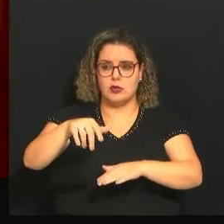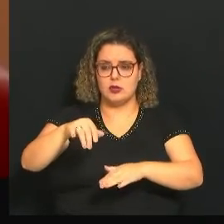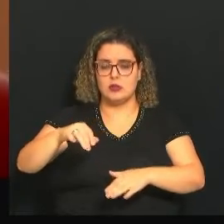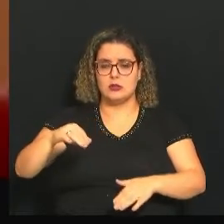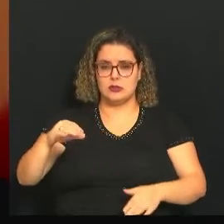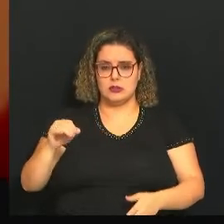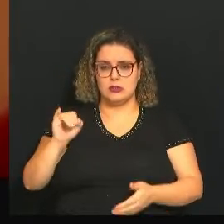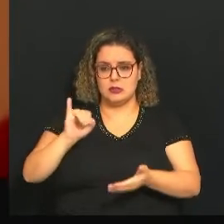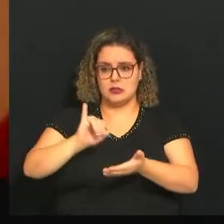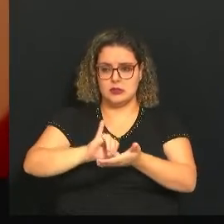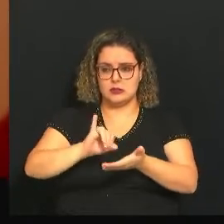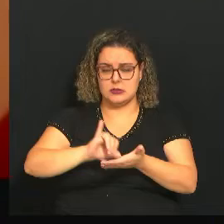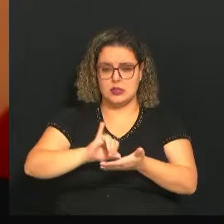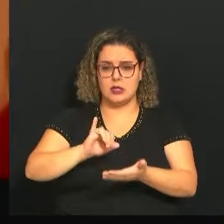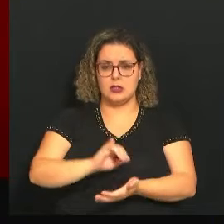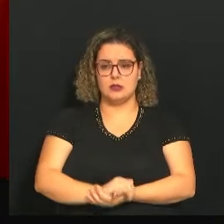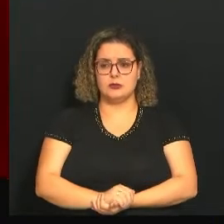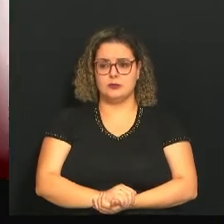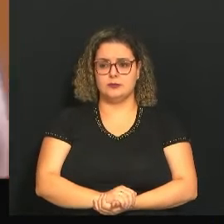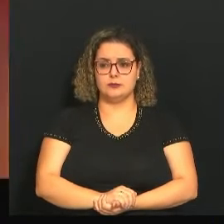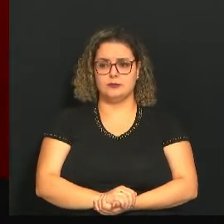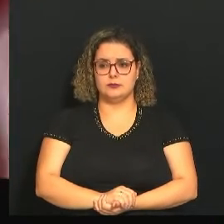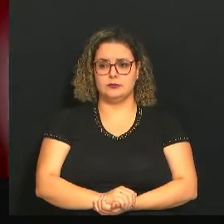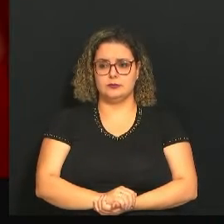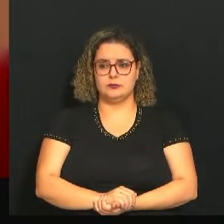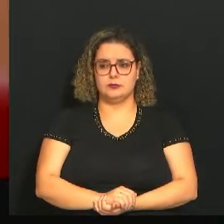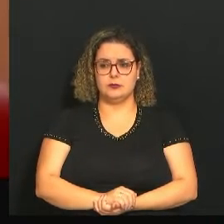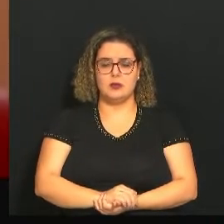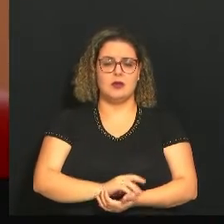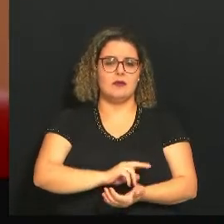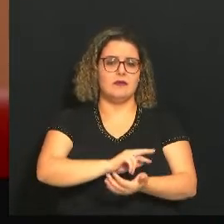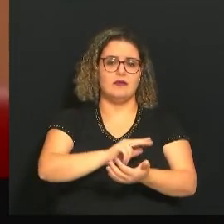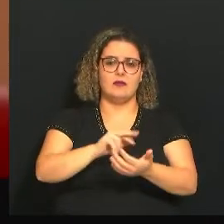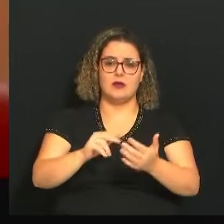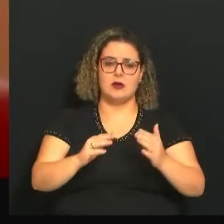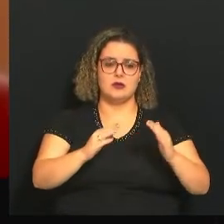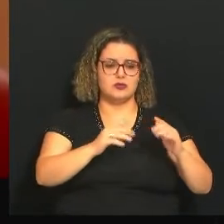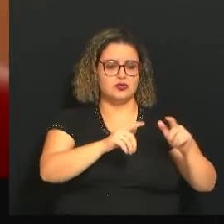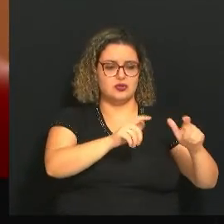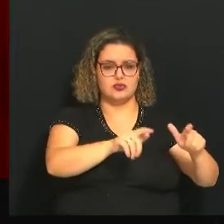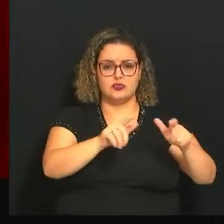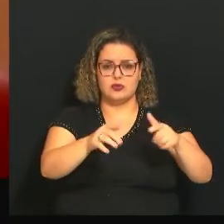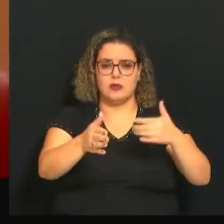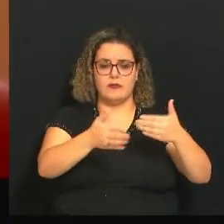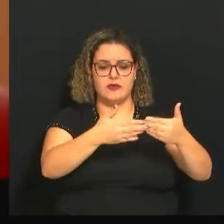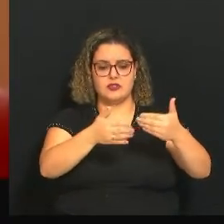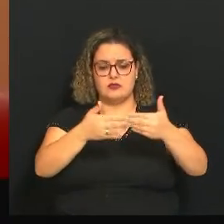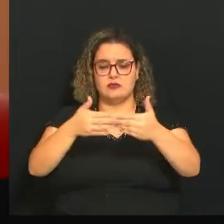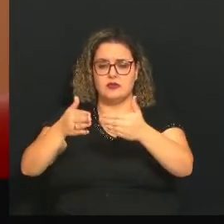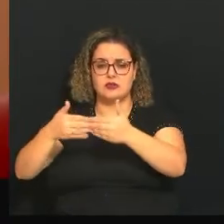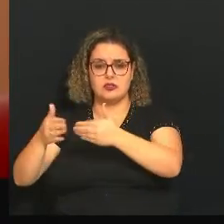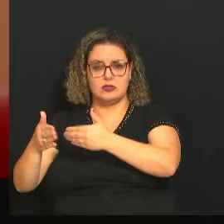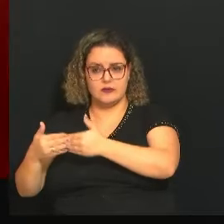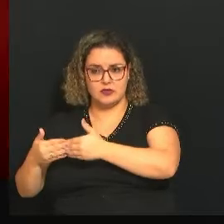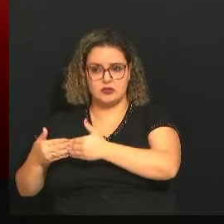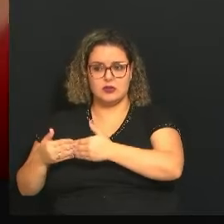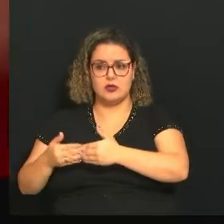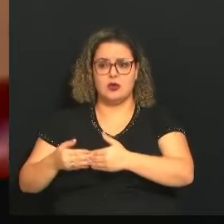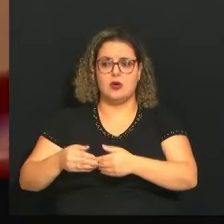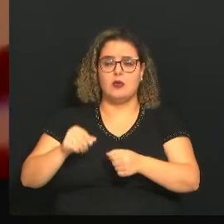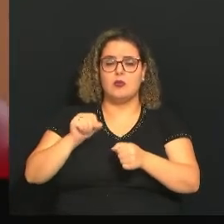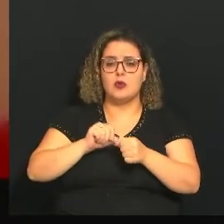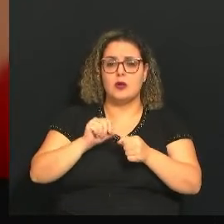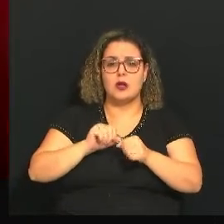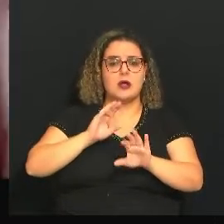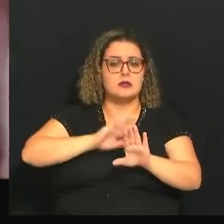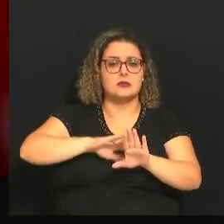centro, estava olhando ali no centro, um monte de imóvel fechado, porque a ação que tinha que ter sido feita era o ano